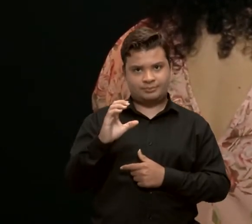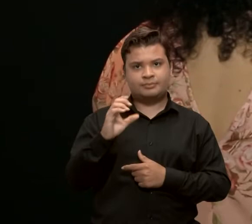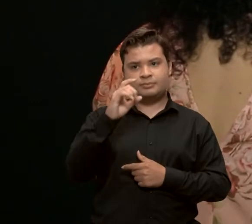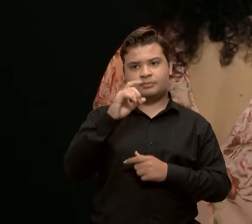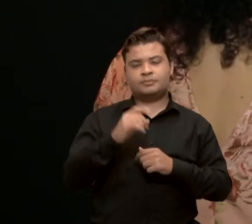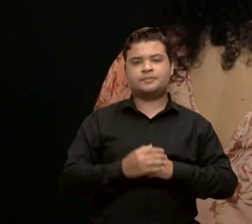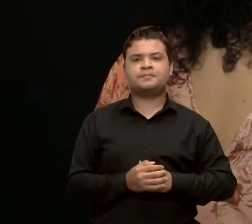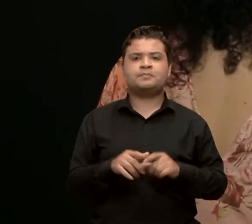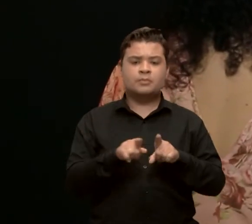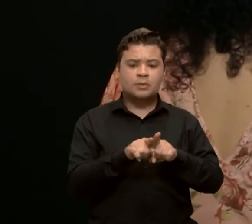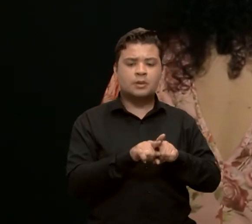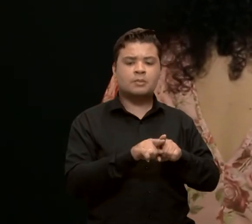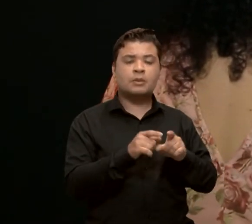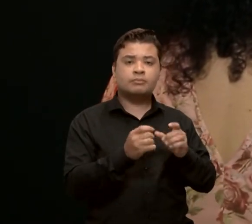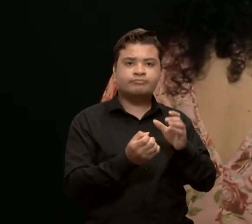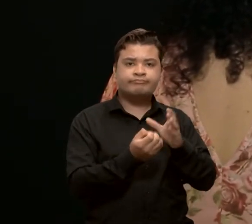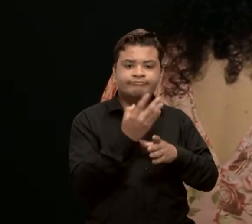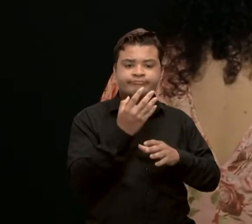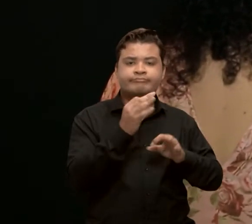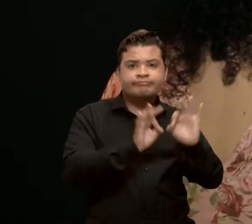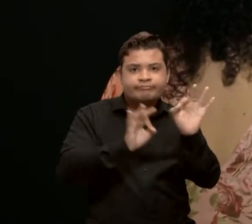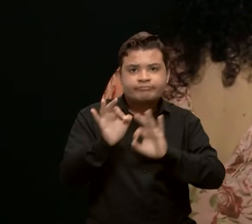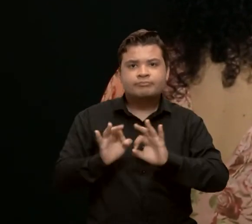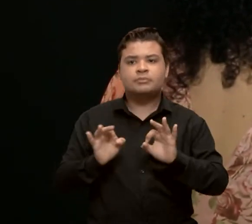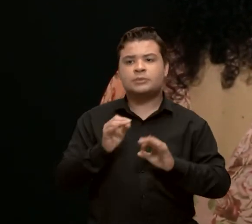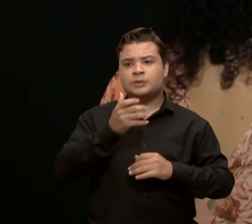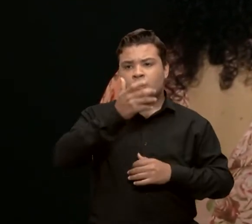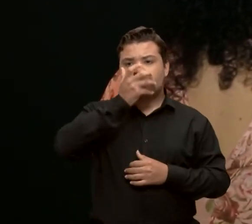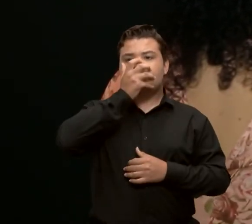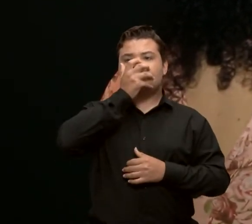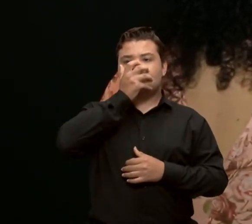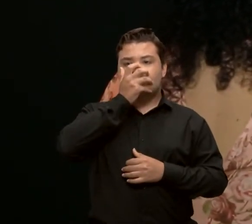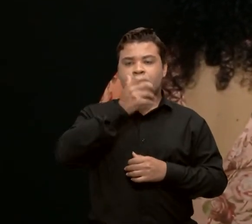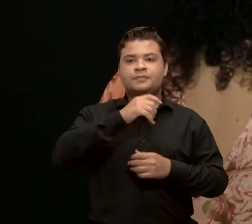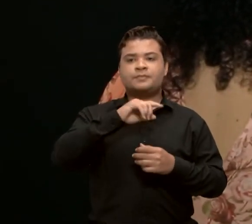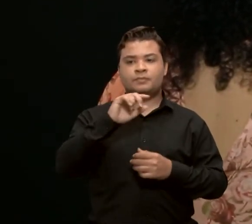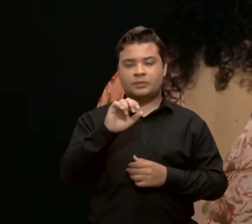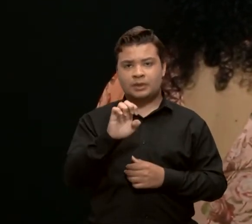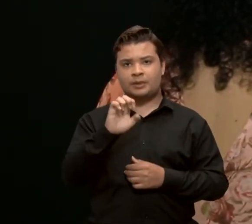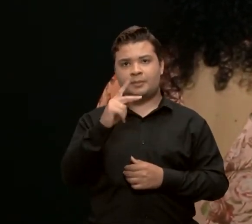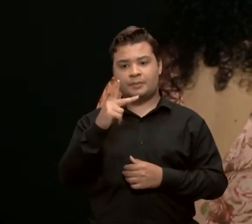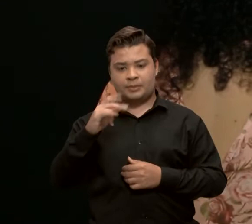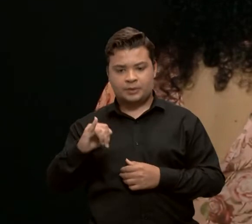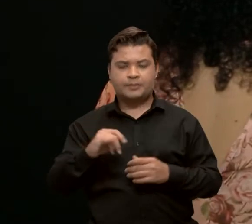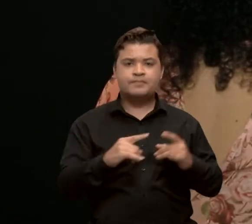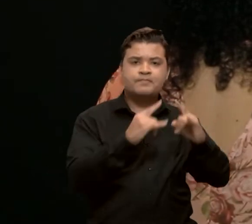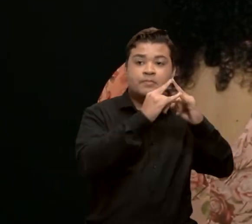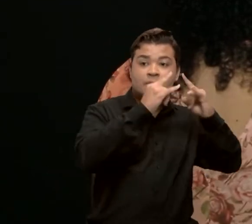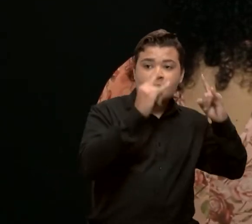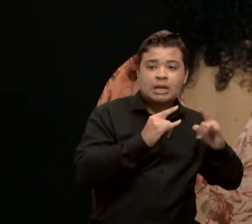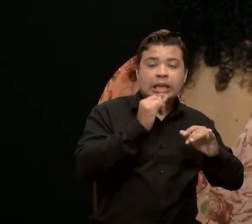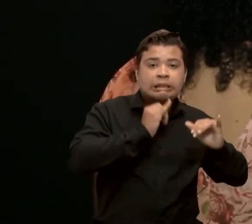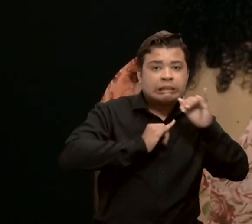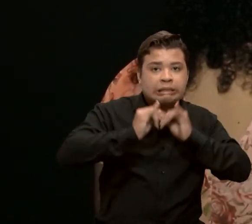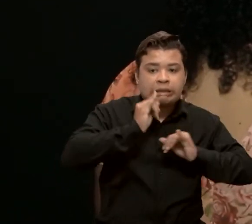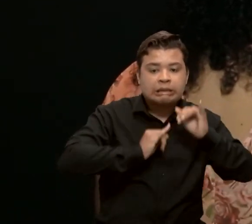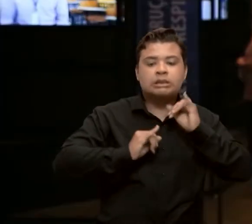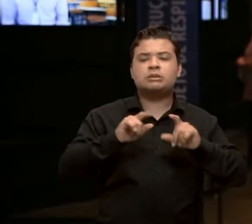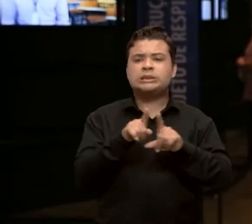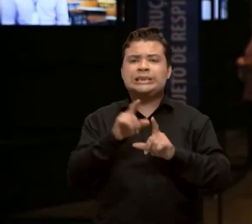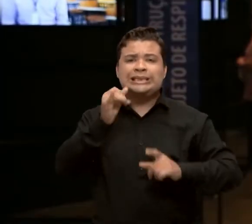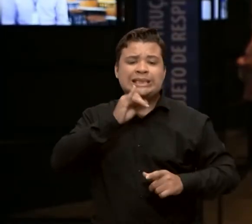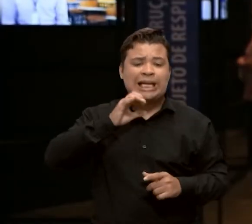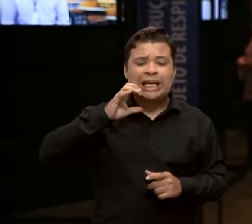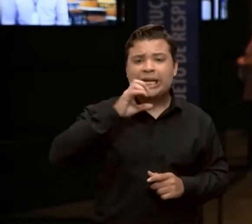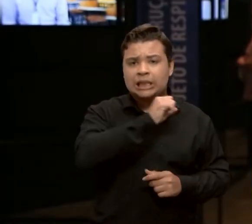de respiradores e de EPIs, a tenda de testagem e a criação do teste rápido.